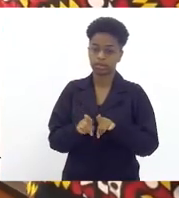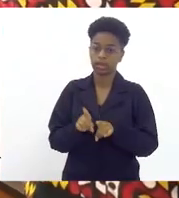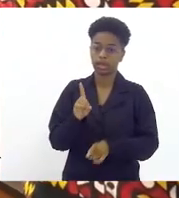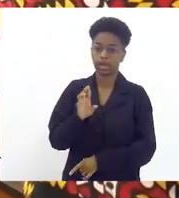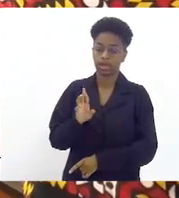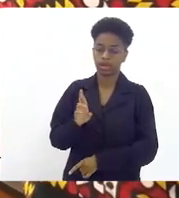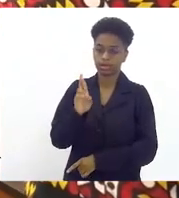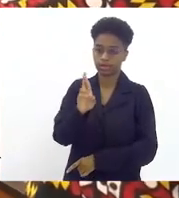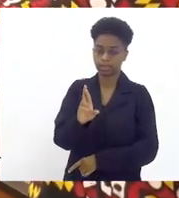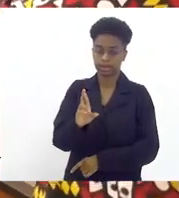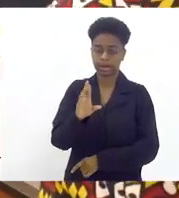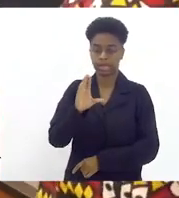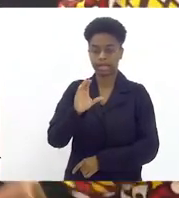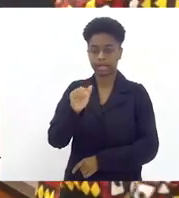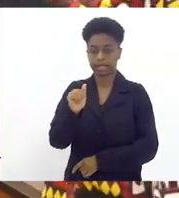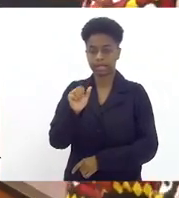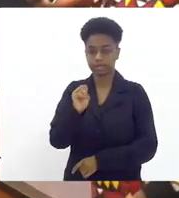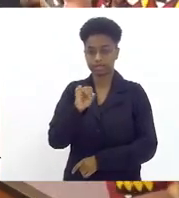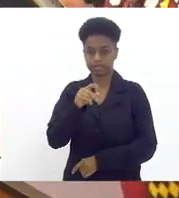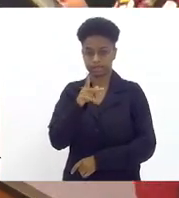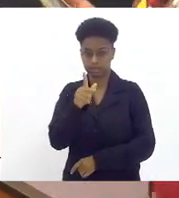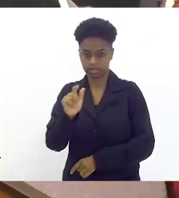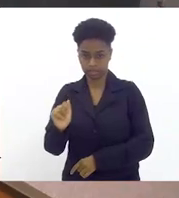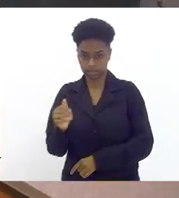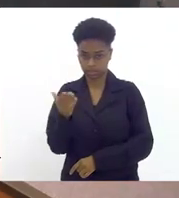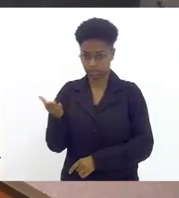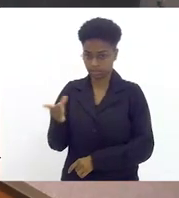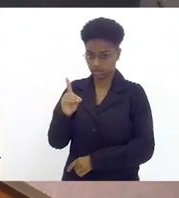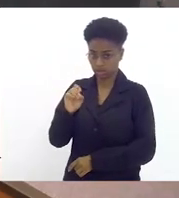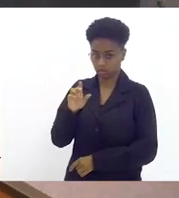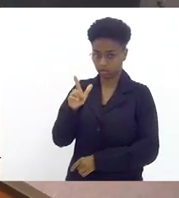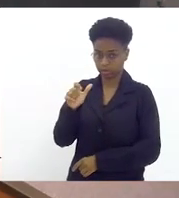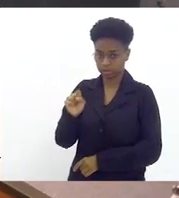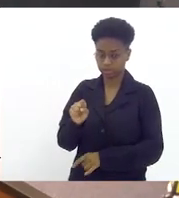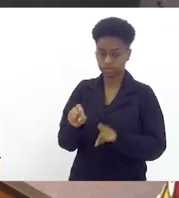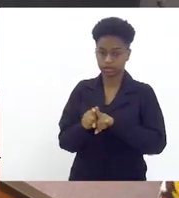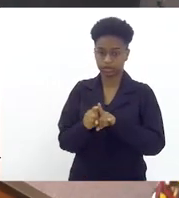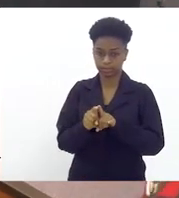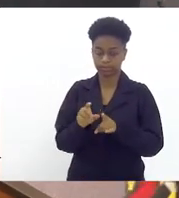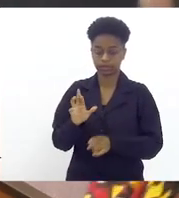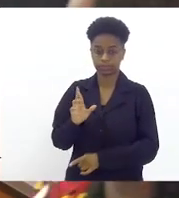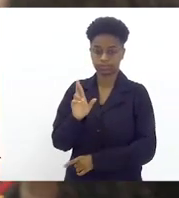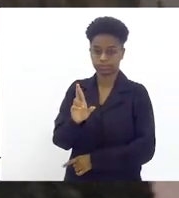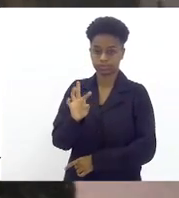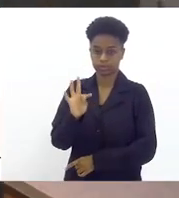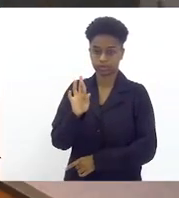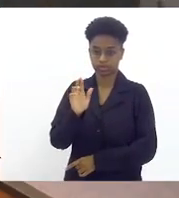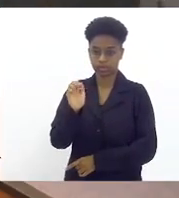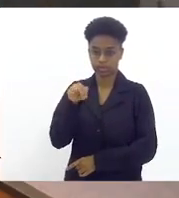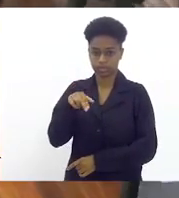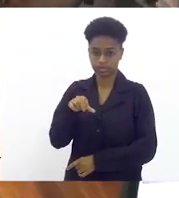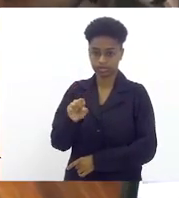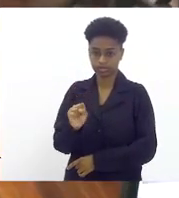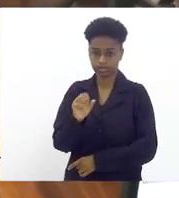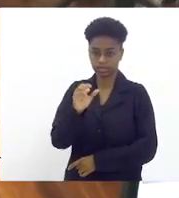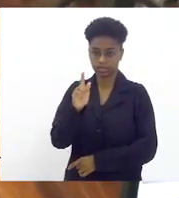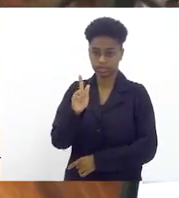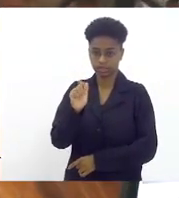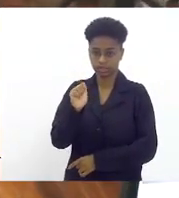senhor Douglas. E representante do Transgarçone, Rocherle.